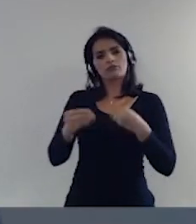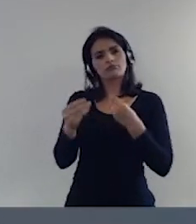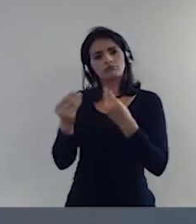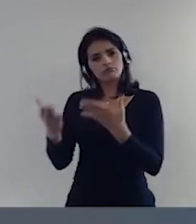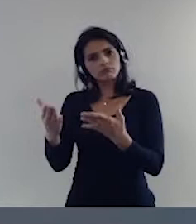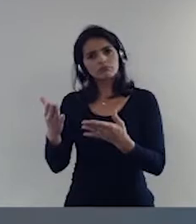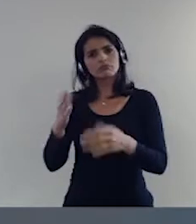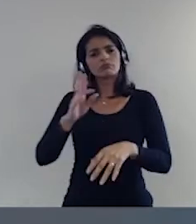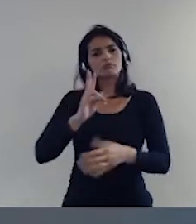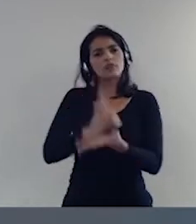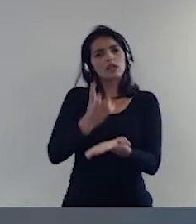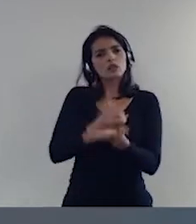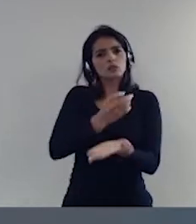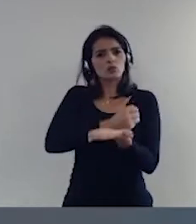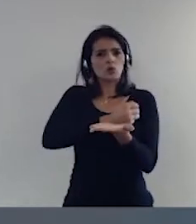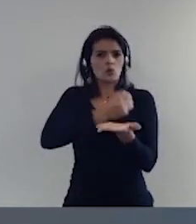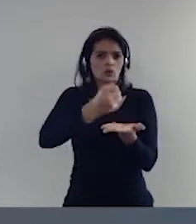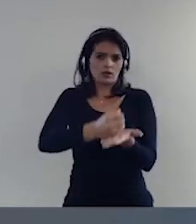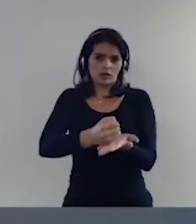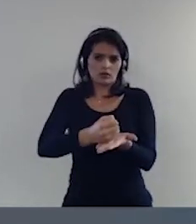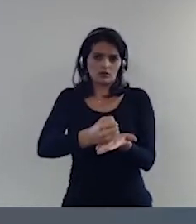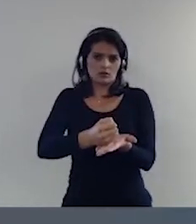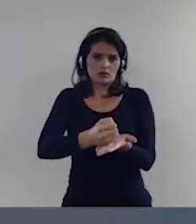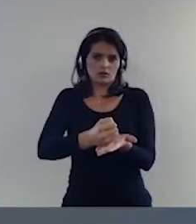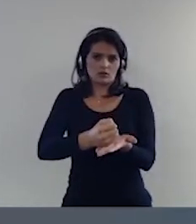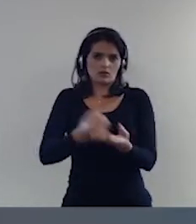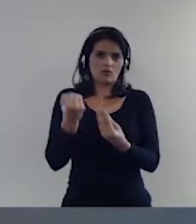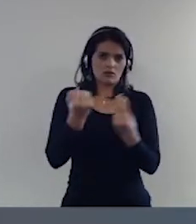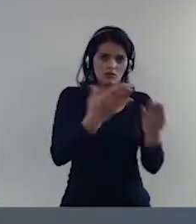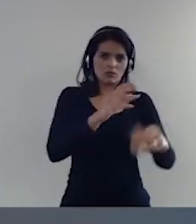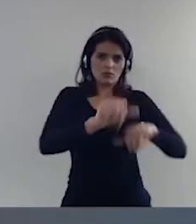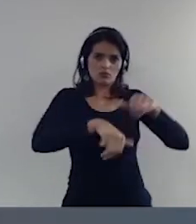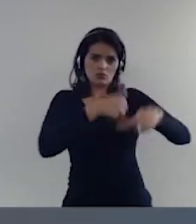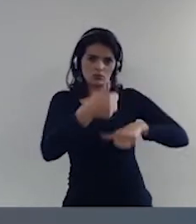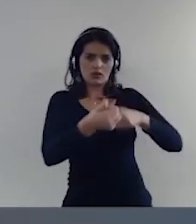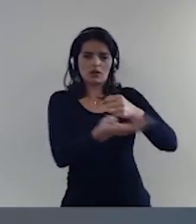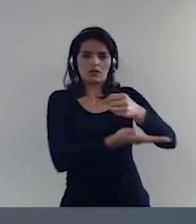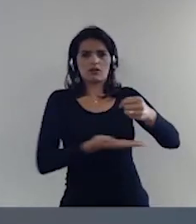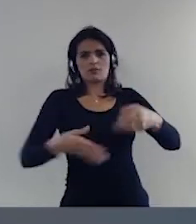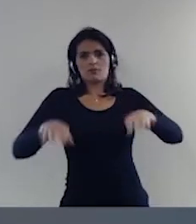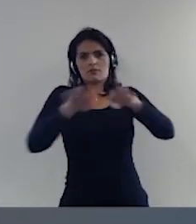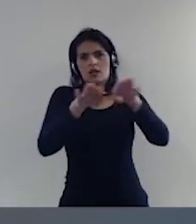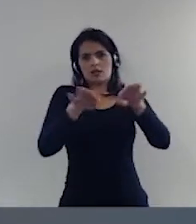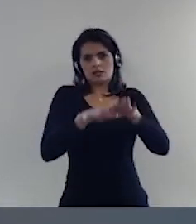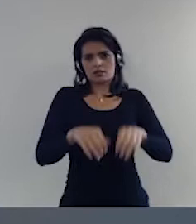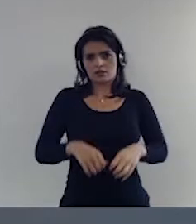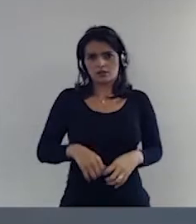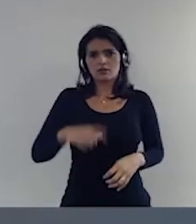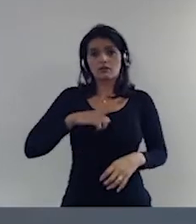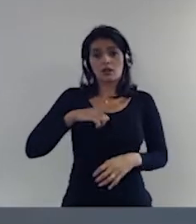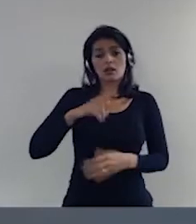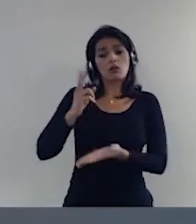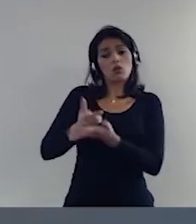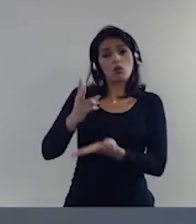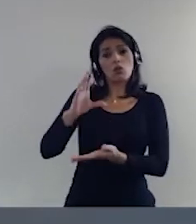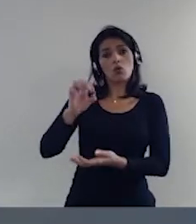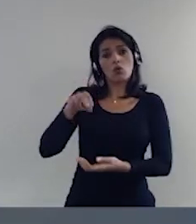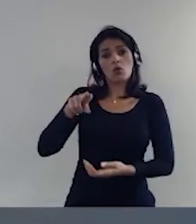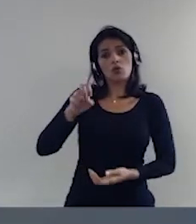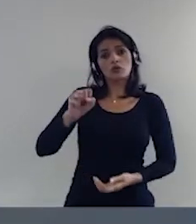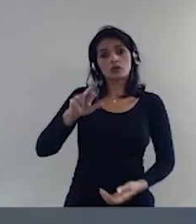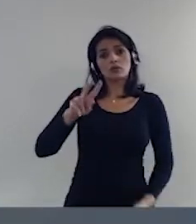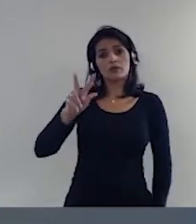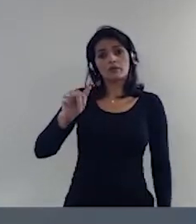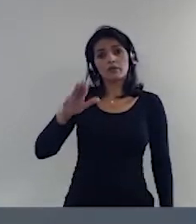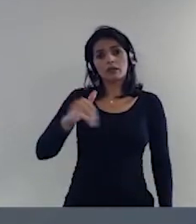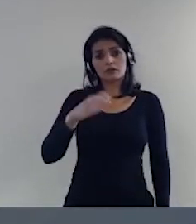o contrato, oferecendo-se a modificar equitativamente as suas bases. Então, aqui a gente vê o princípio da conservação dos negócios